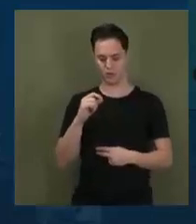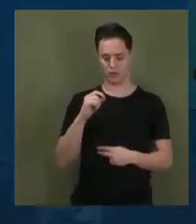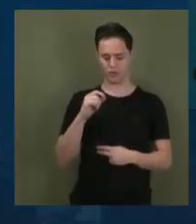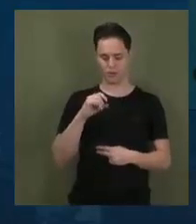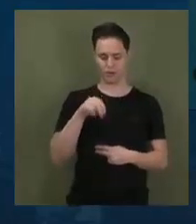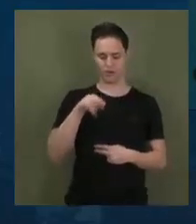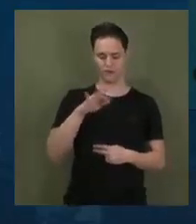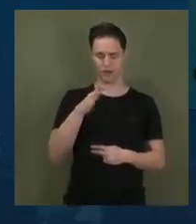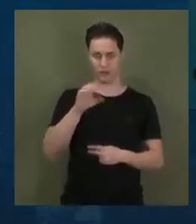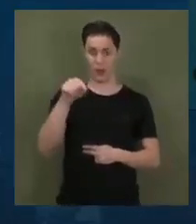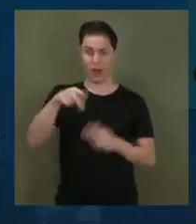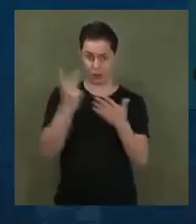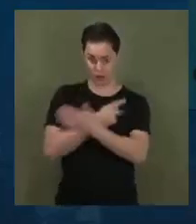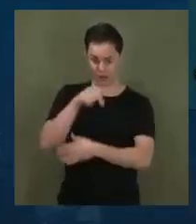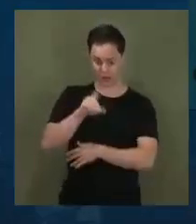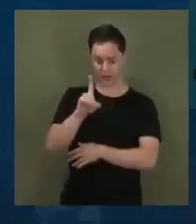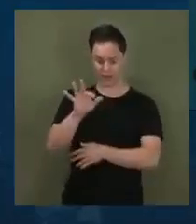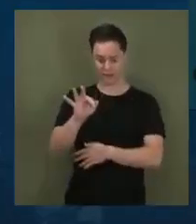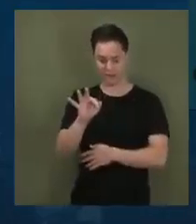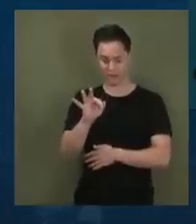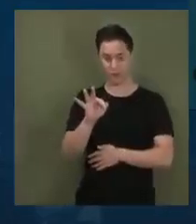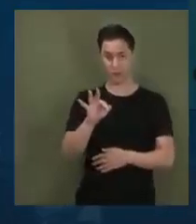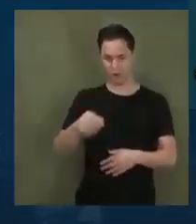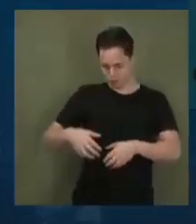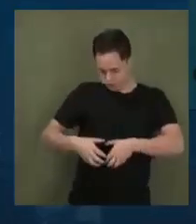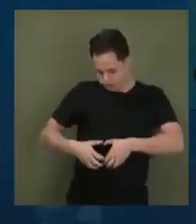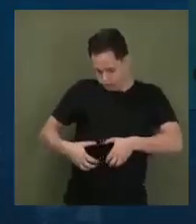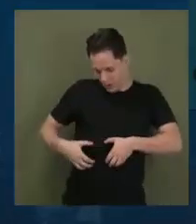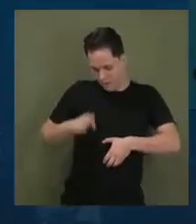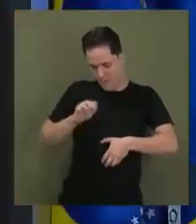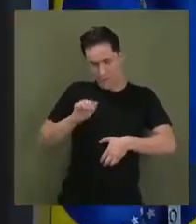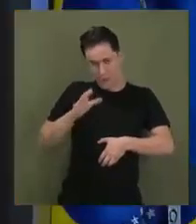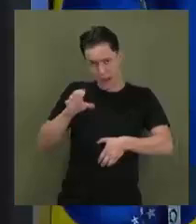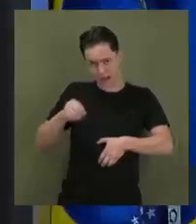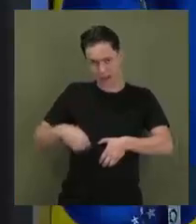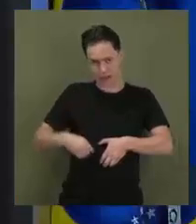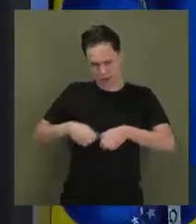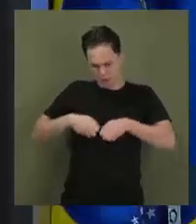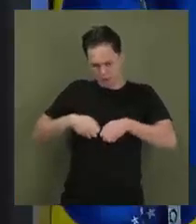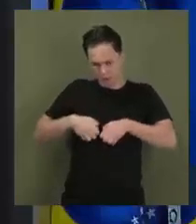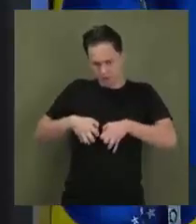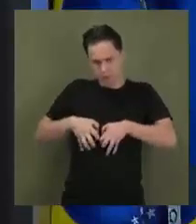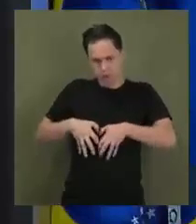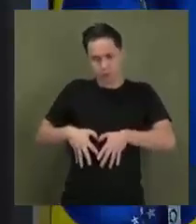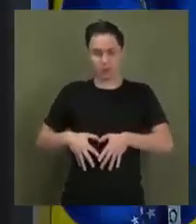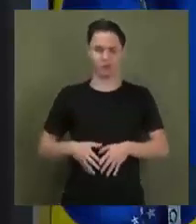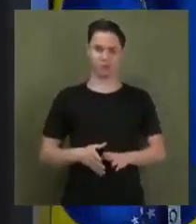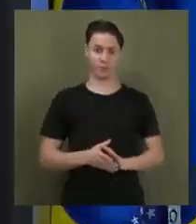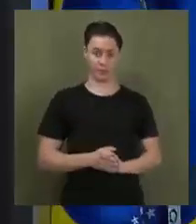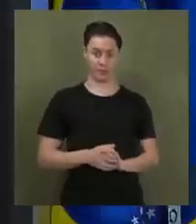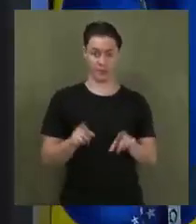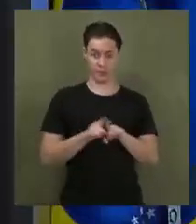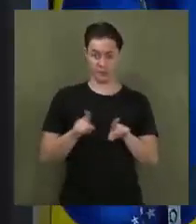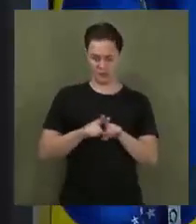real aqui também do DF, o baço todo inflamado, o baço com